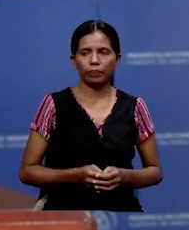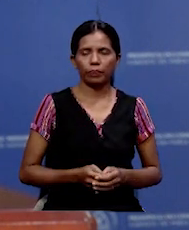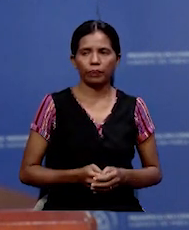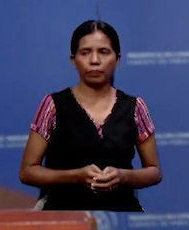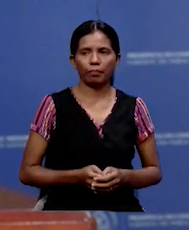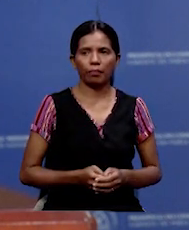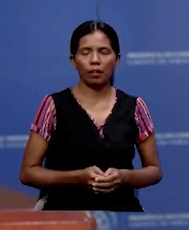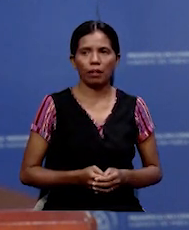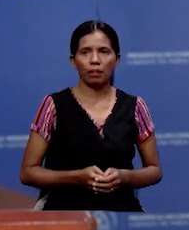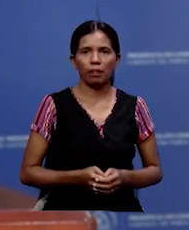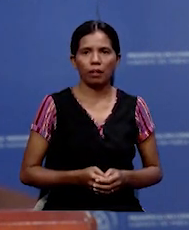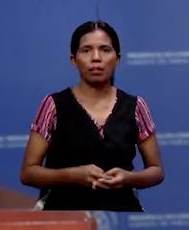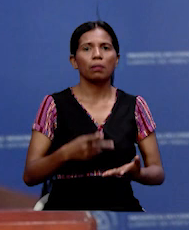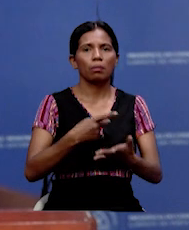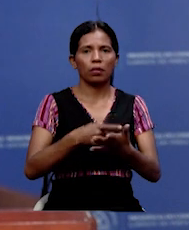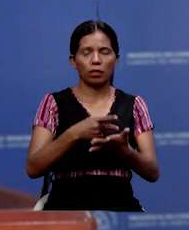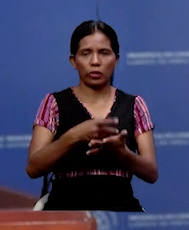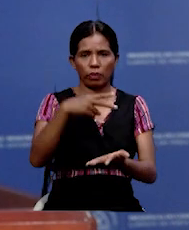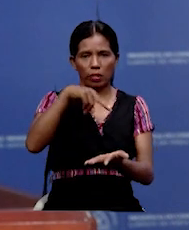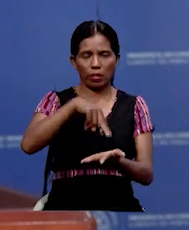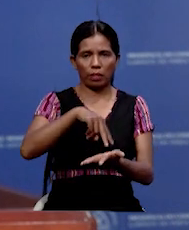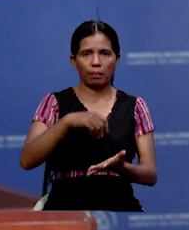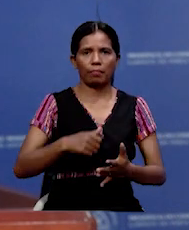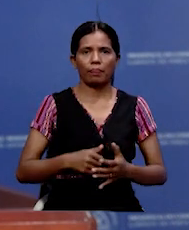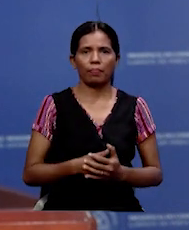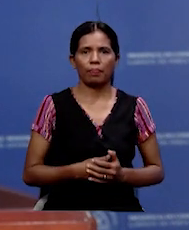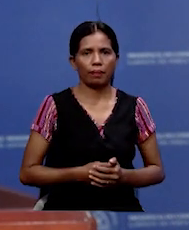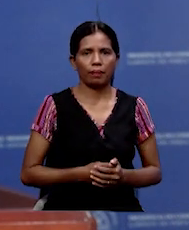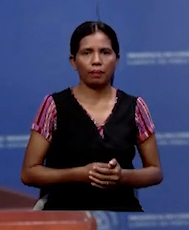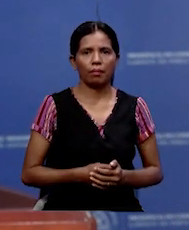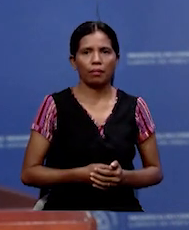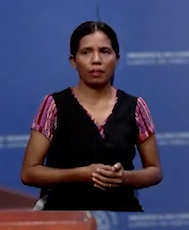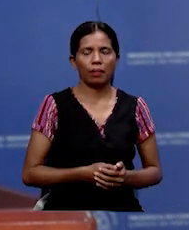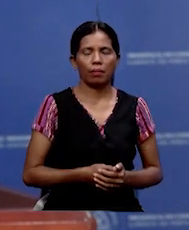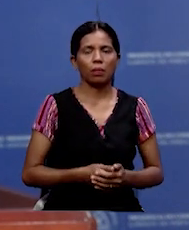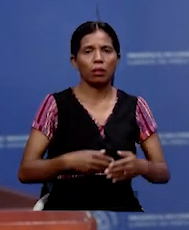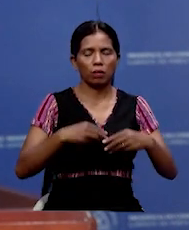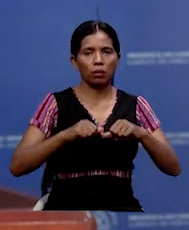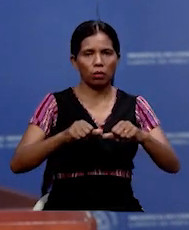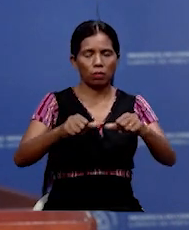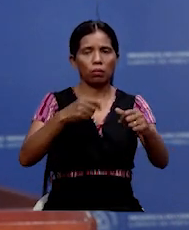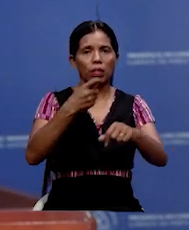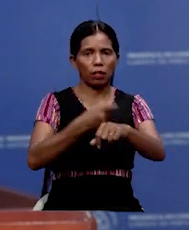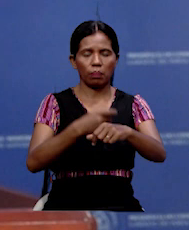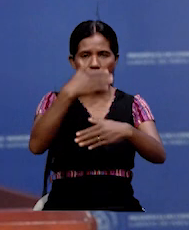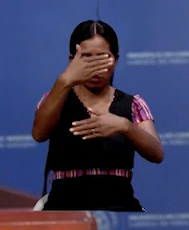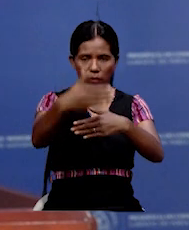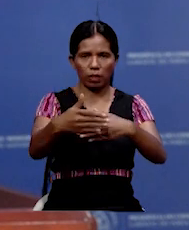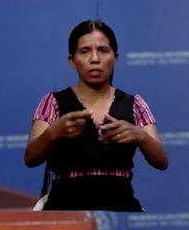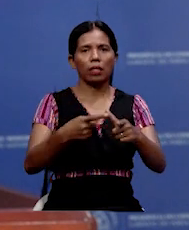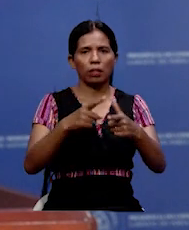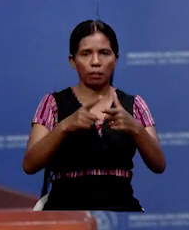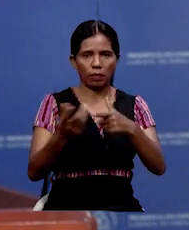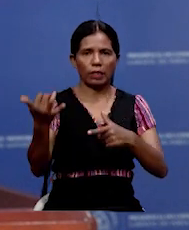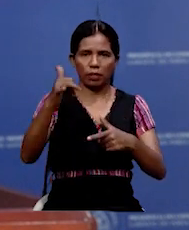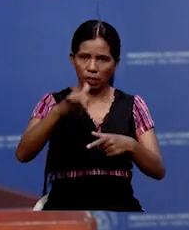e neve projeto na projeto hari baka sei avança tempo in depois da autorização e de ne será